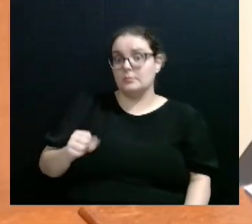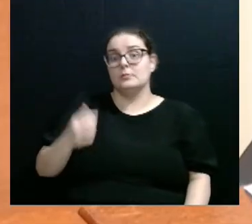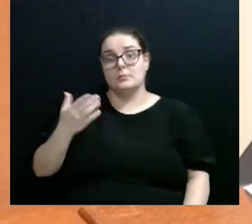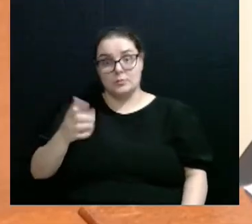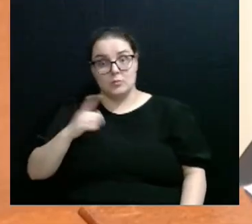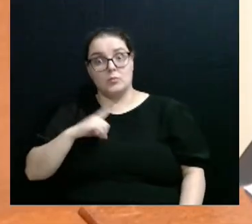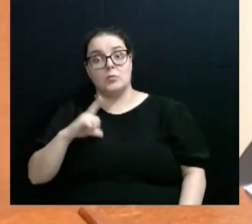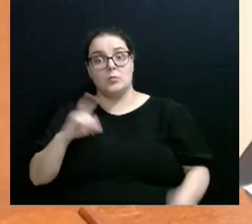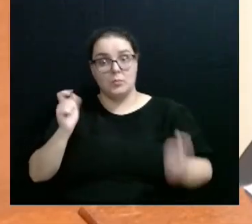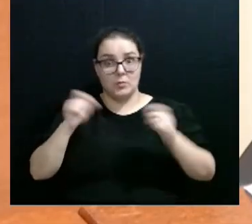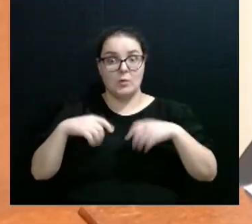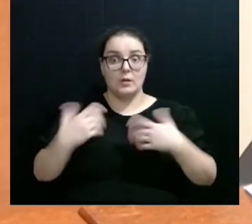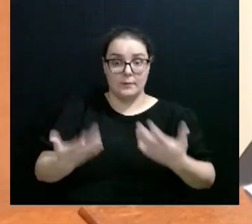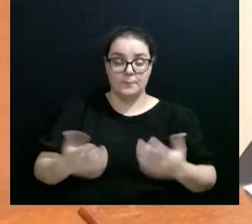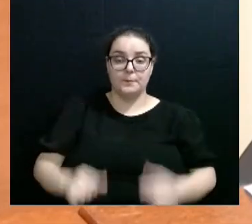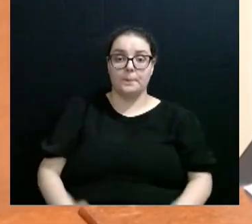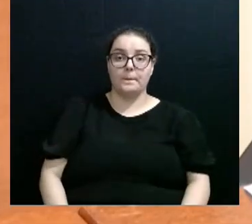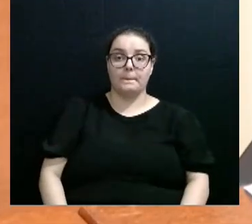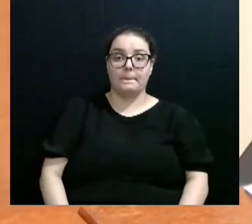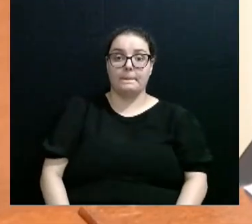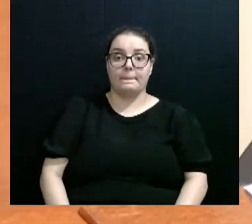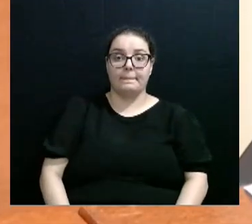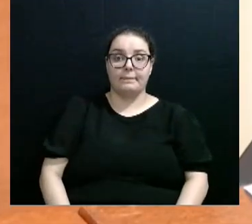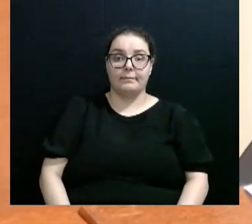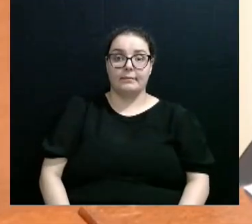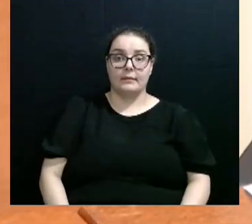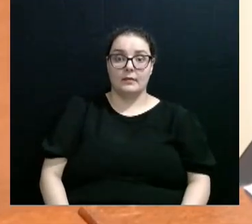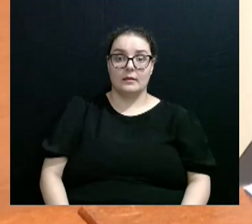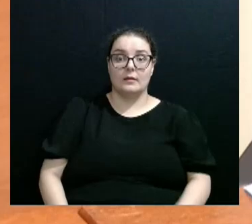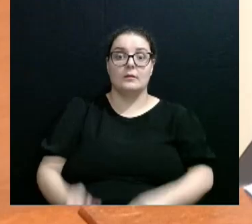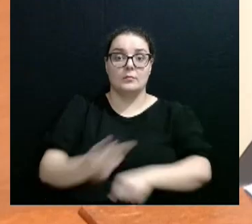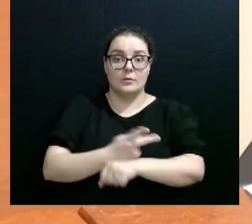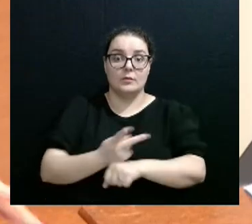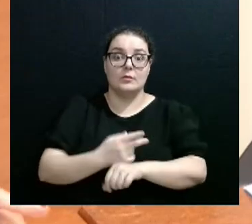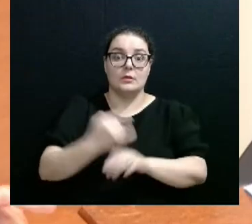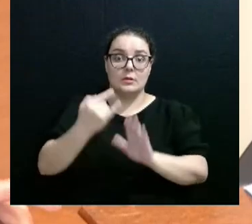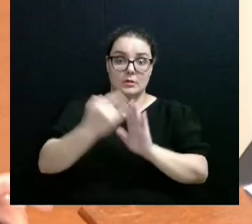possibilidade de poder correr atrás da documentação,